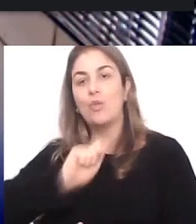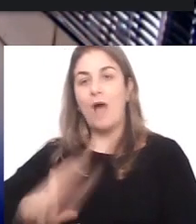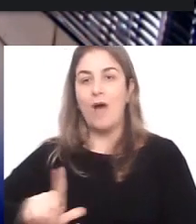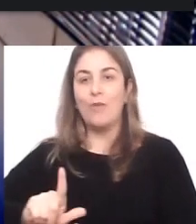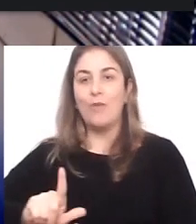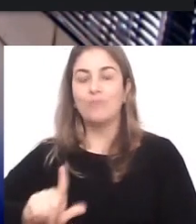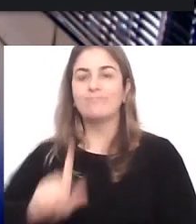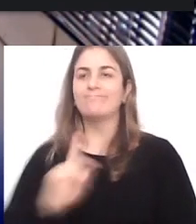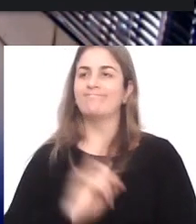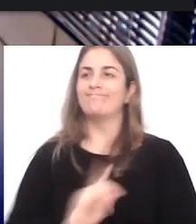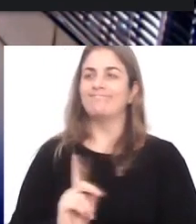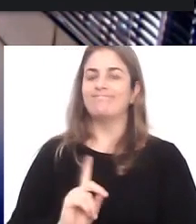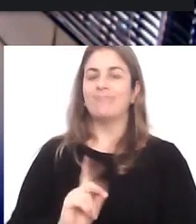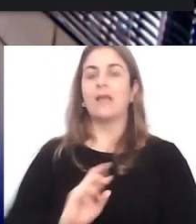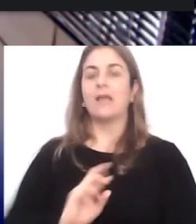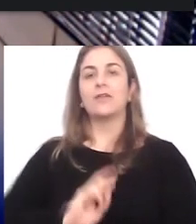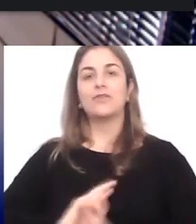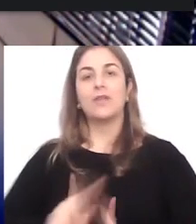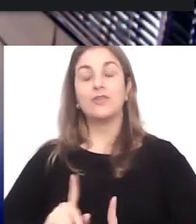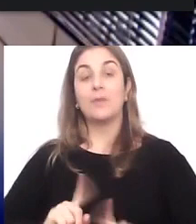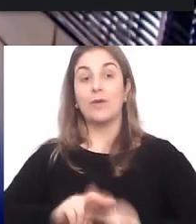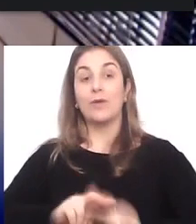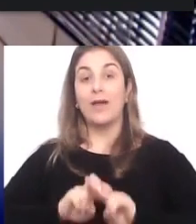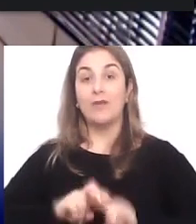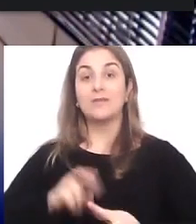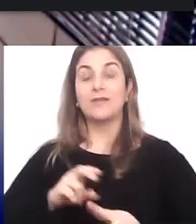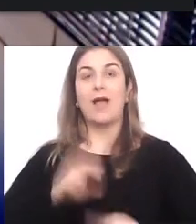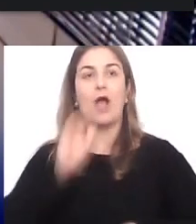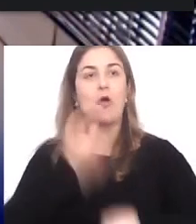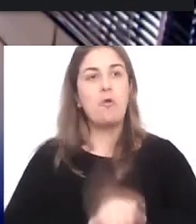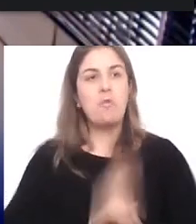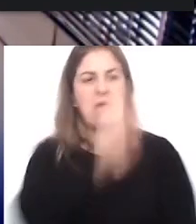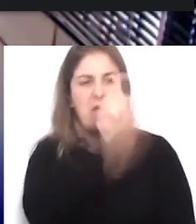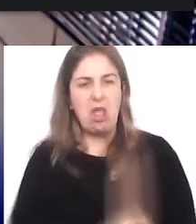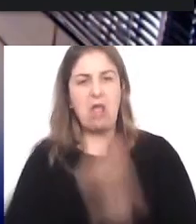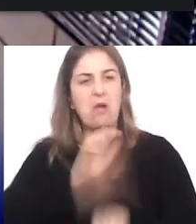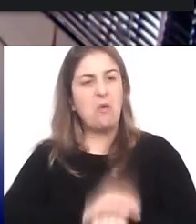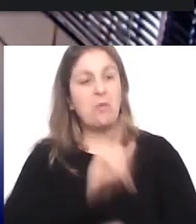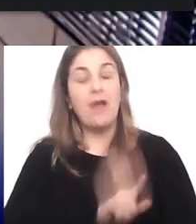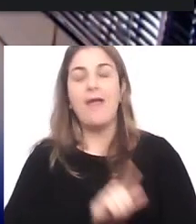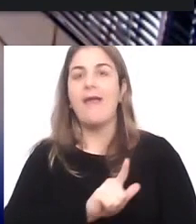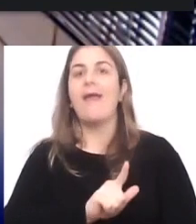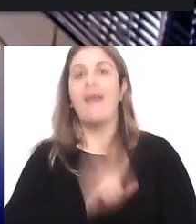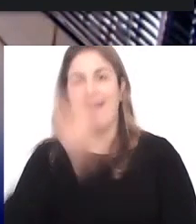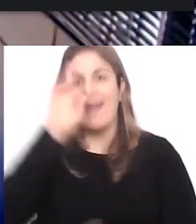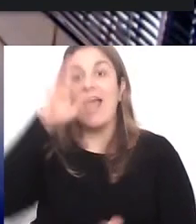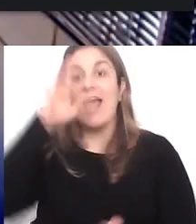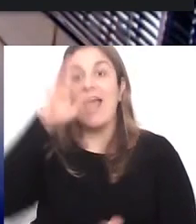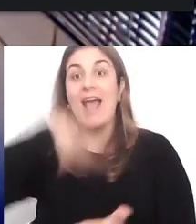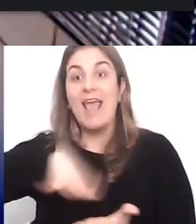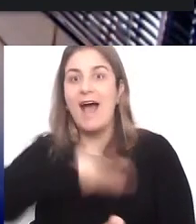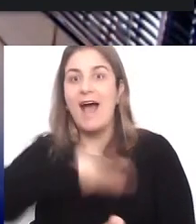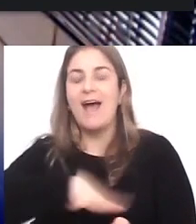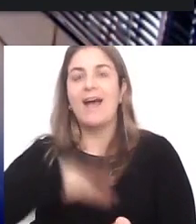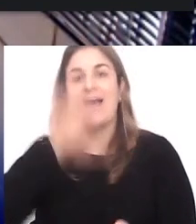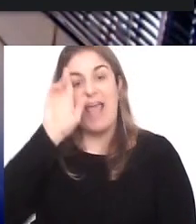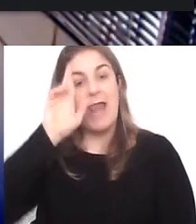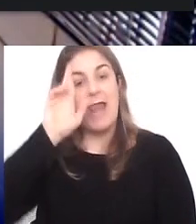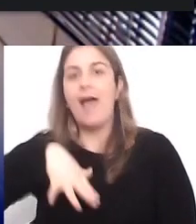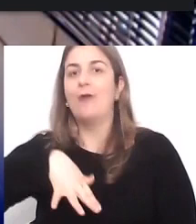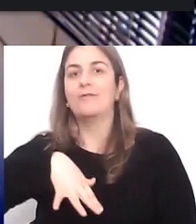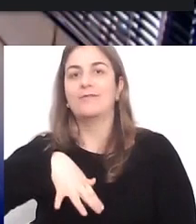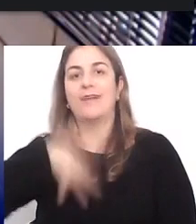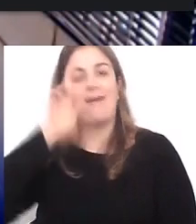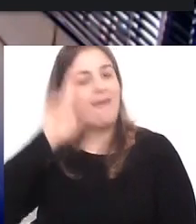esquecer nunca que a injustiça é real, ela é concreta, ela é sente no humano. Quer dizer, é muito lindo nós falarmos